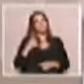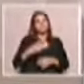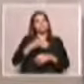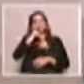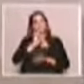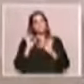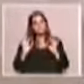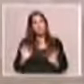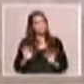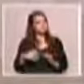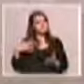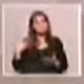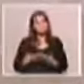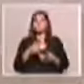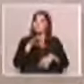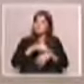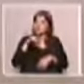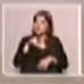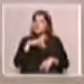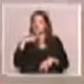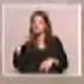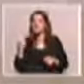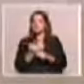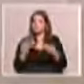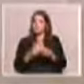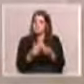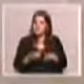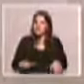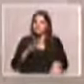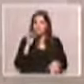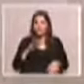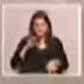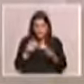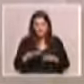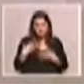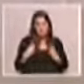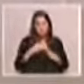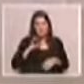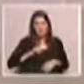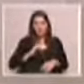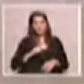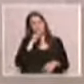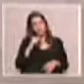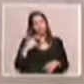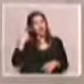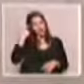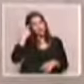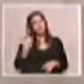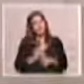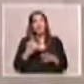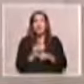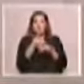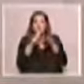vezes é engraçado trabalhar com crianças e com famílias. Os miúdos gostam de queijo ou não? Os miúdos normalmente adoram queijo, porque tudo quanto seja